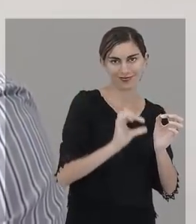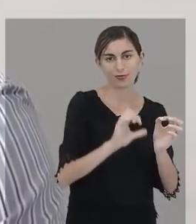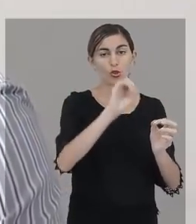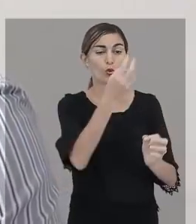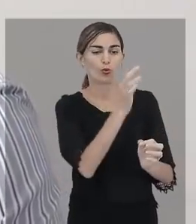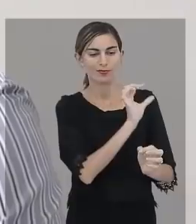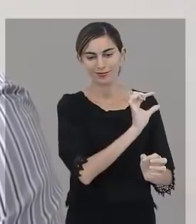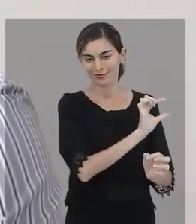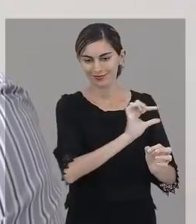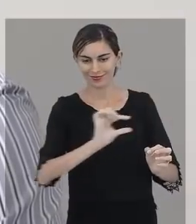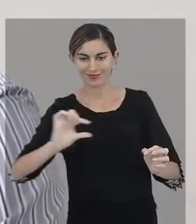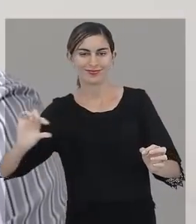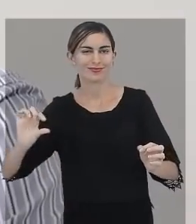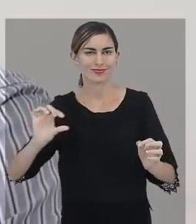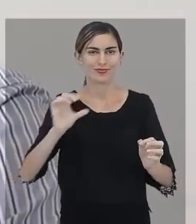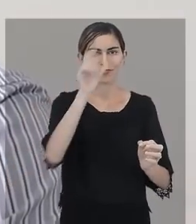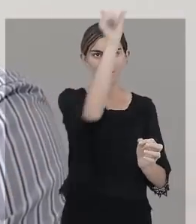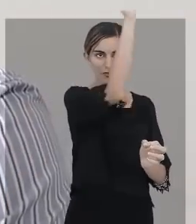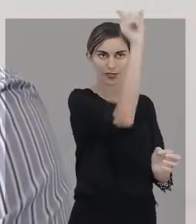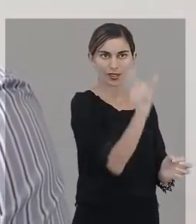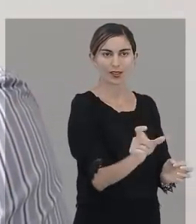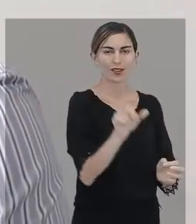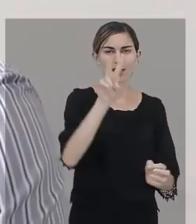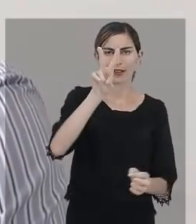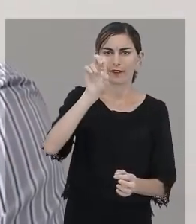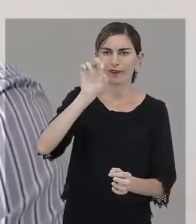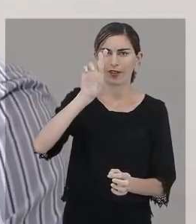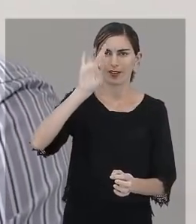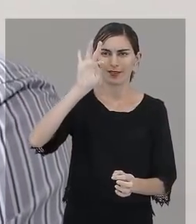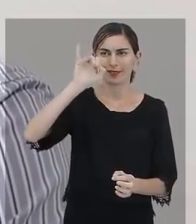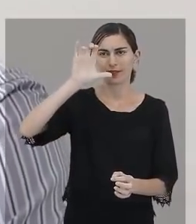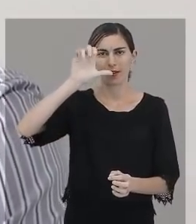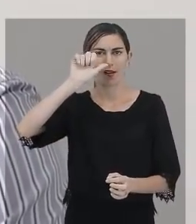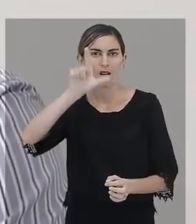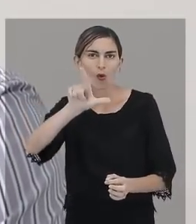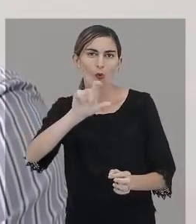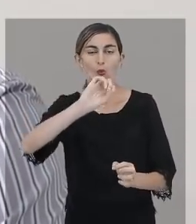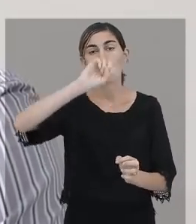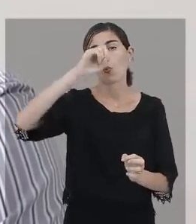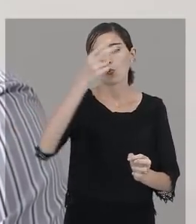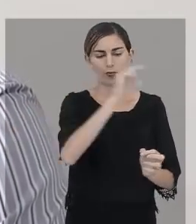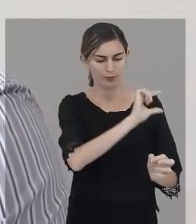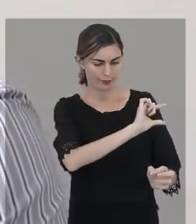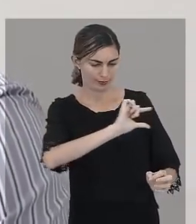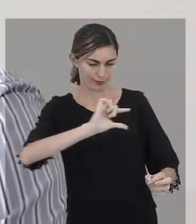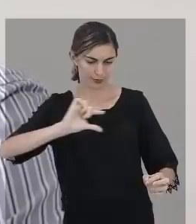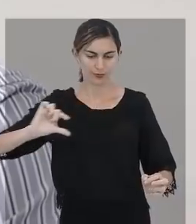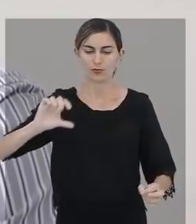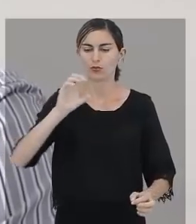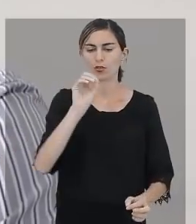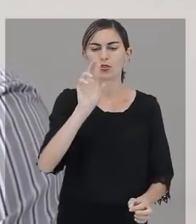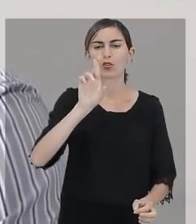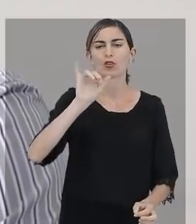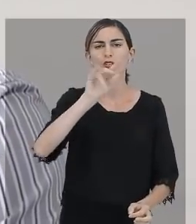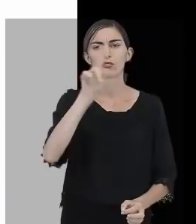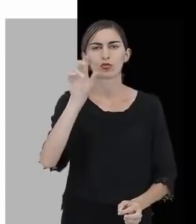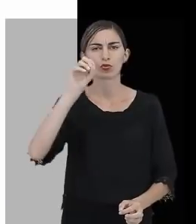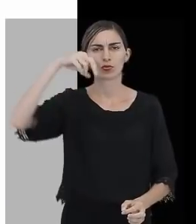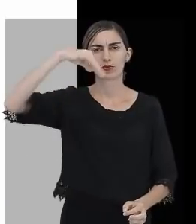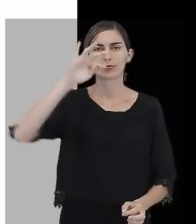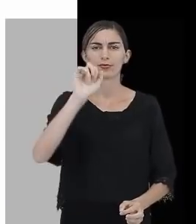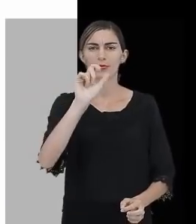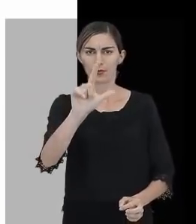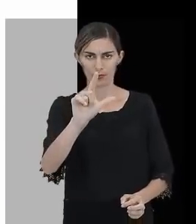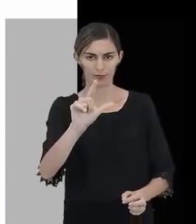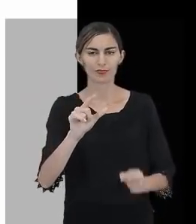vertical ou na posição horizontal. Então a gente tem um exemplozinho aqui que também está no nosso material, certo? Uma aplicação